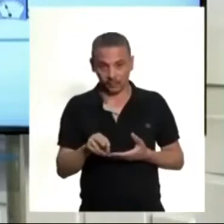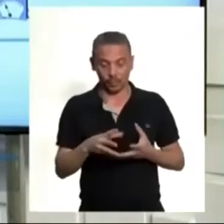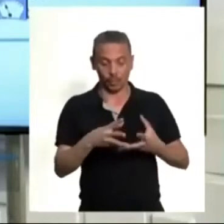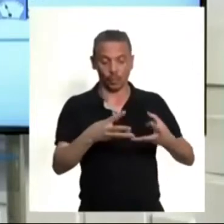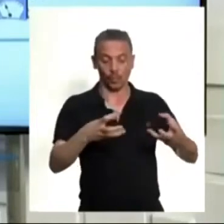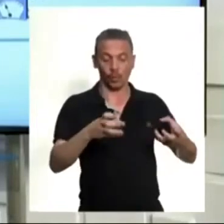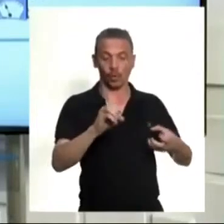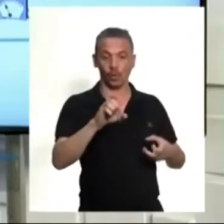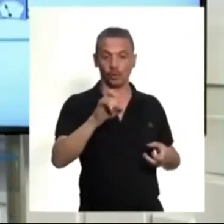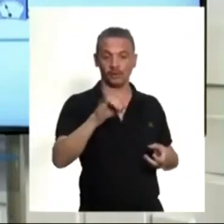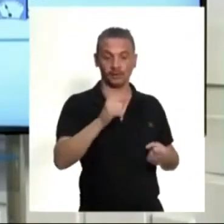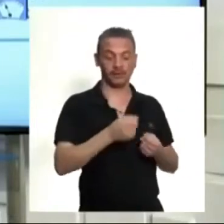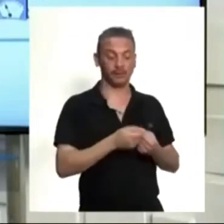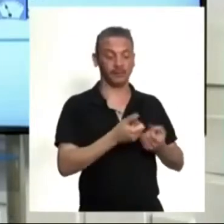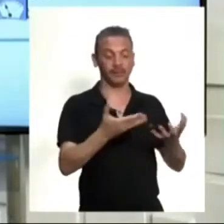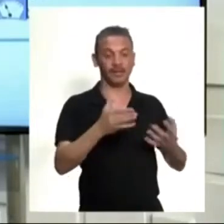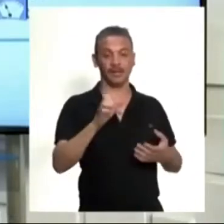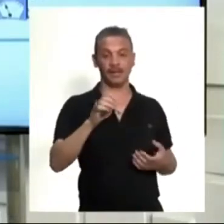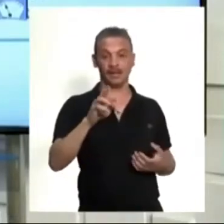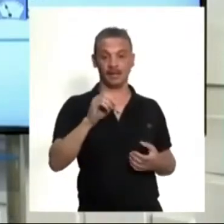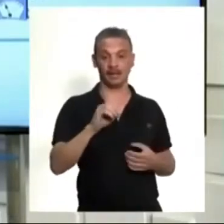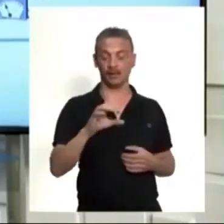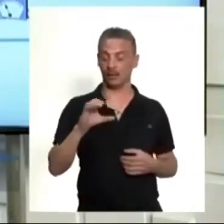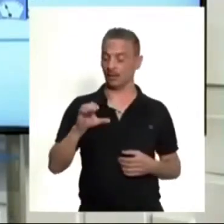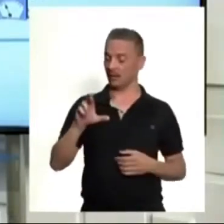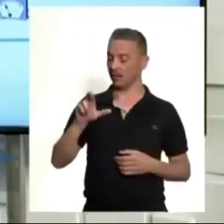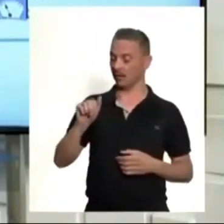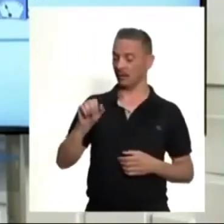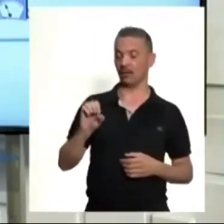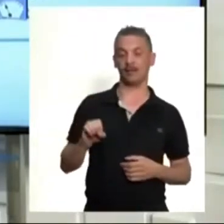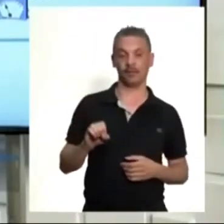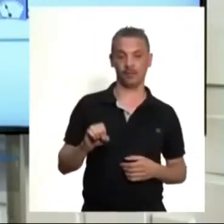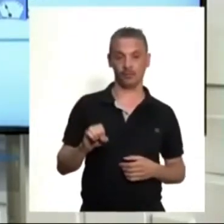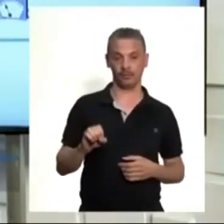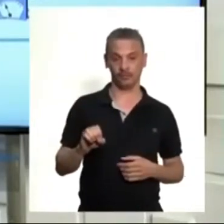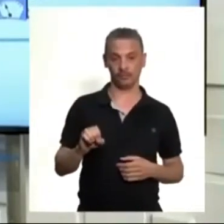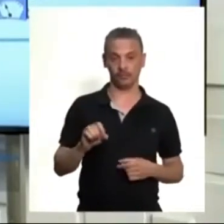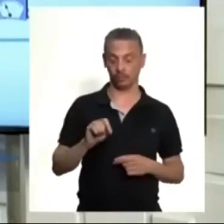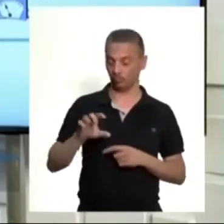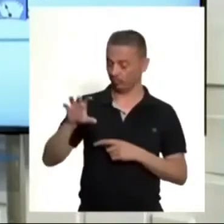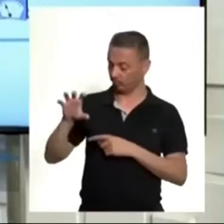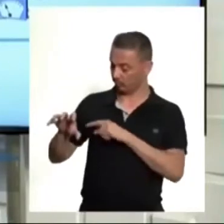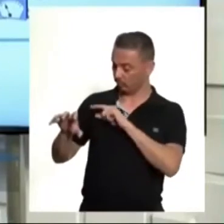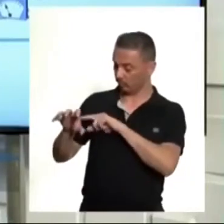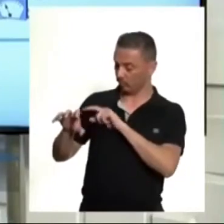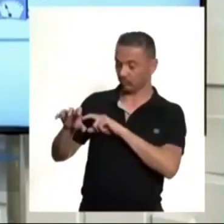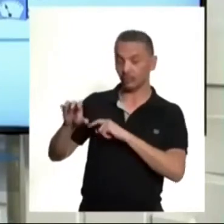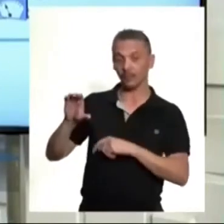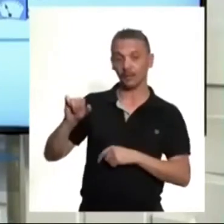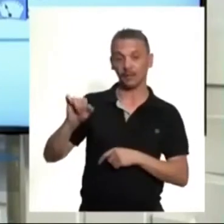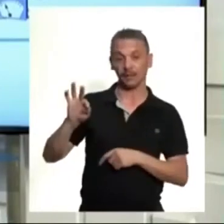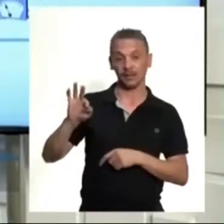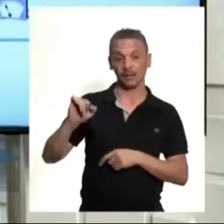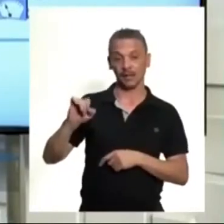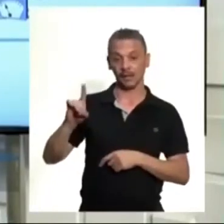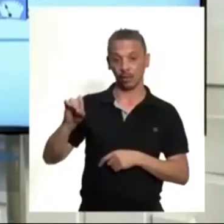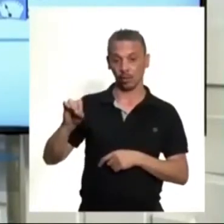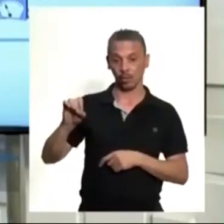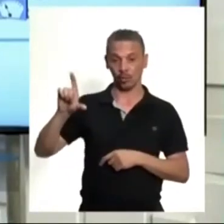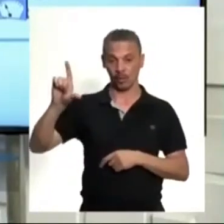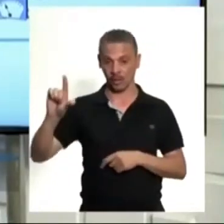elétrons, perde elétrons. Regra do Kral, sempre o cátodo reduz, sempre o ânodo